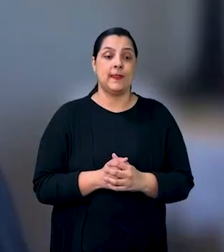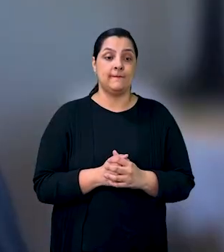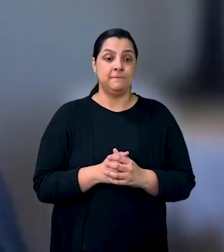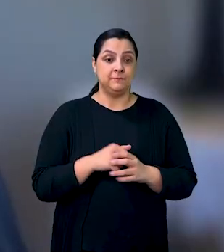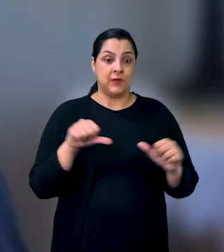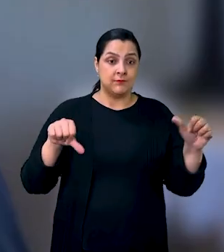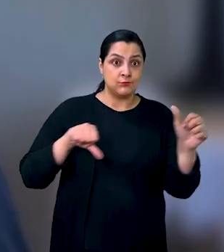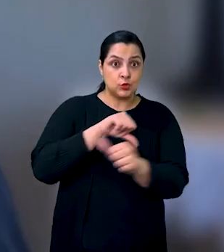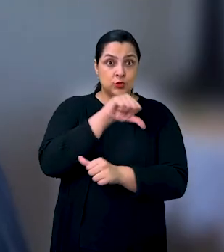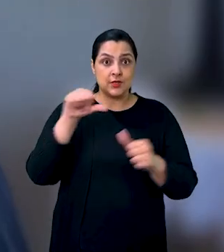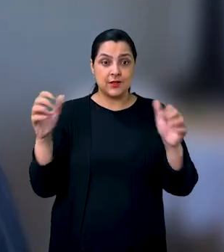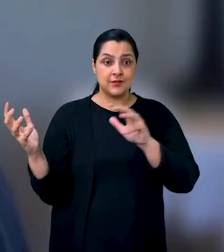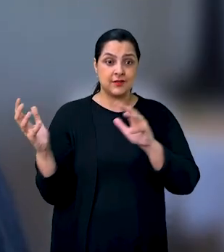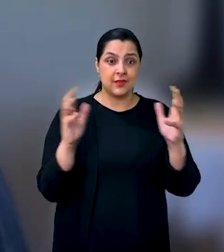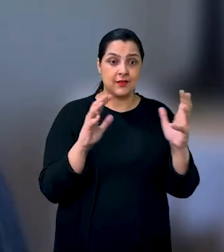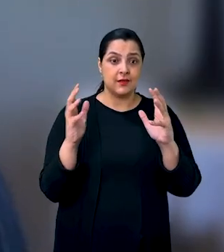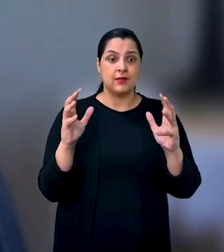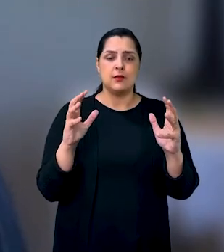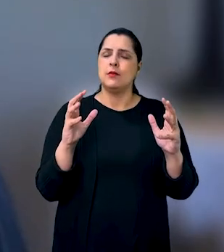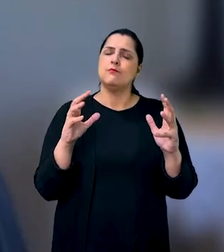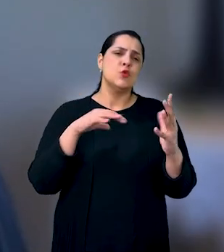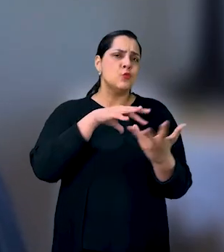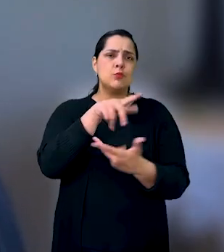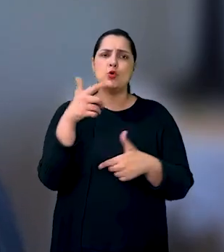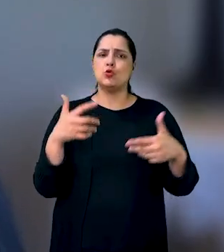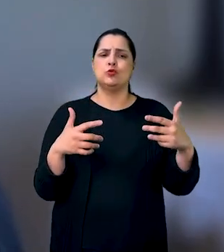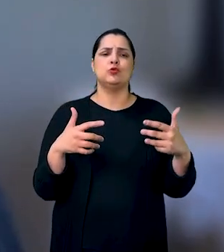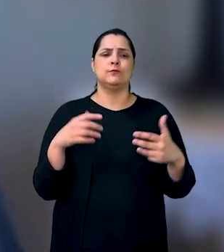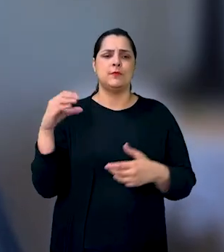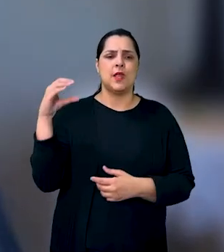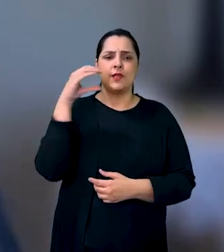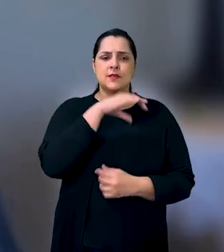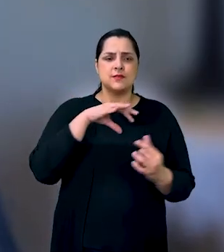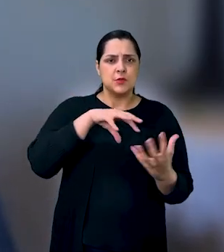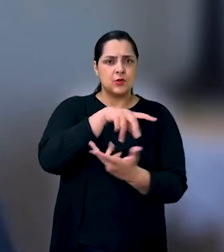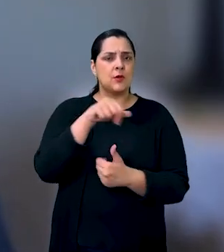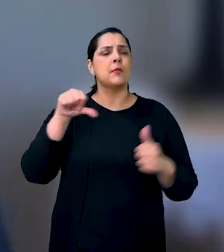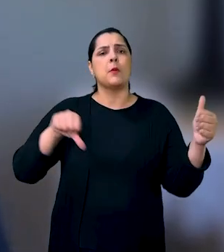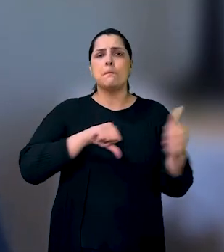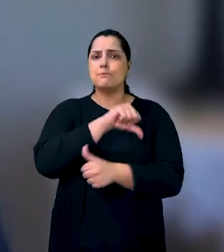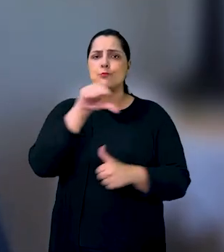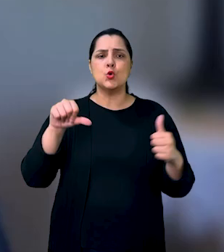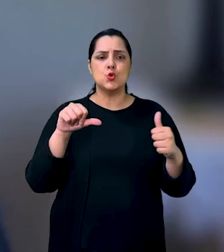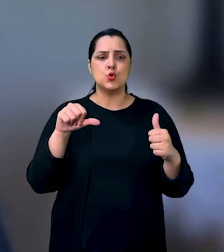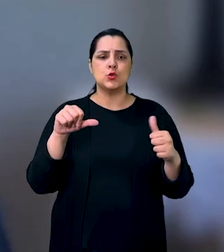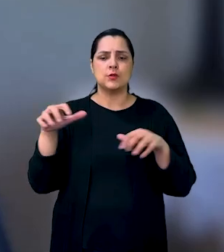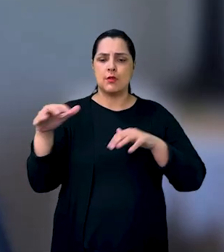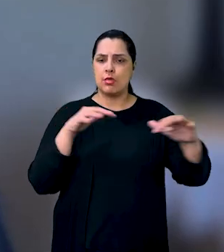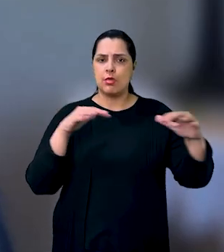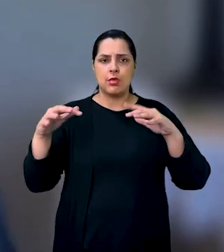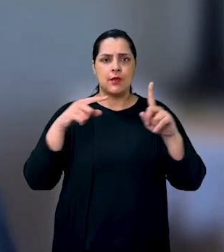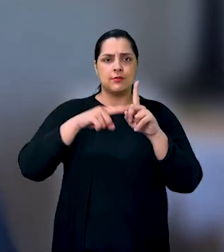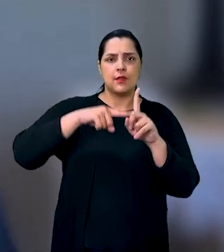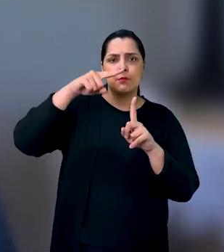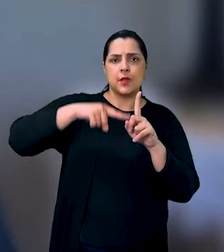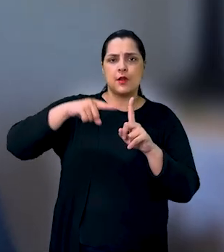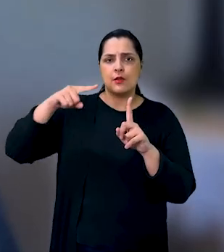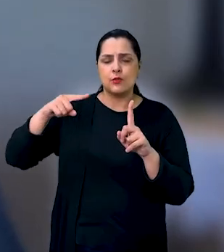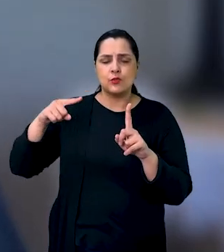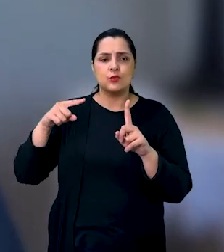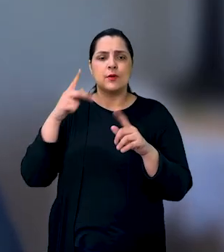As mudanças climáticas, elas têm afetado o mundo todo. O aquecimento global tem transformado o cenário de